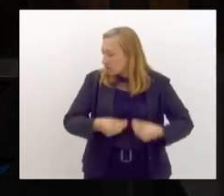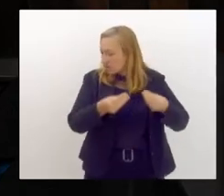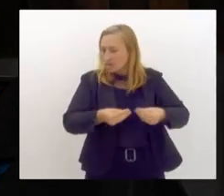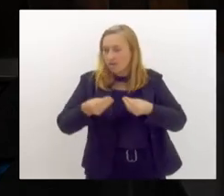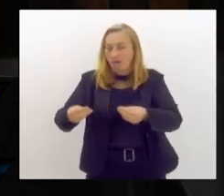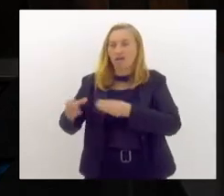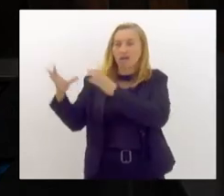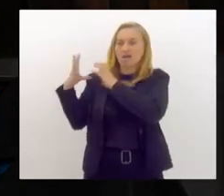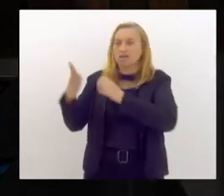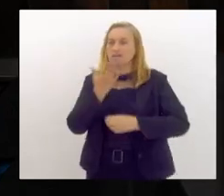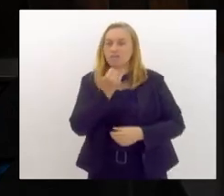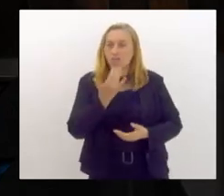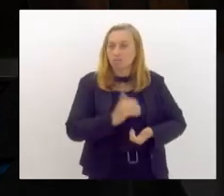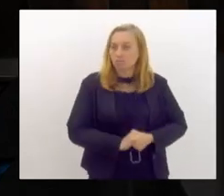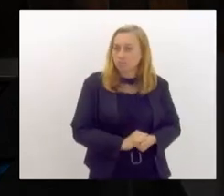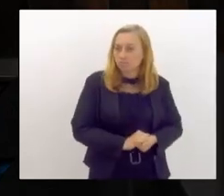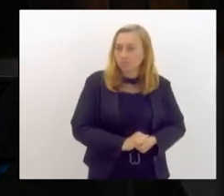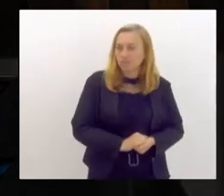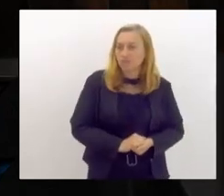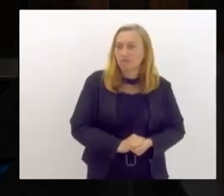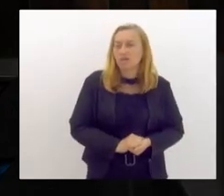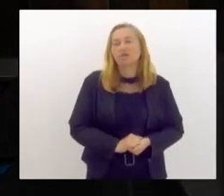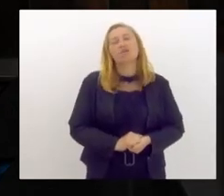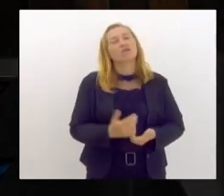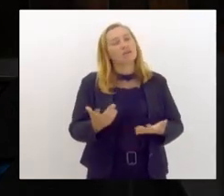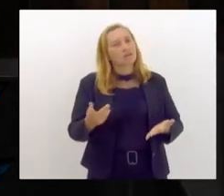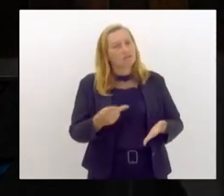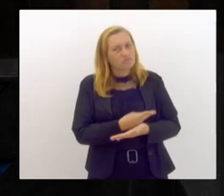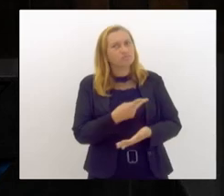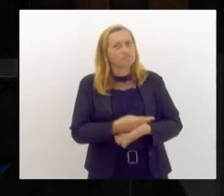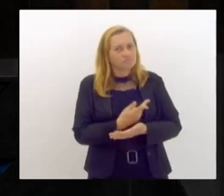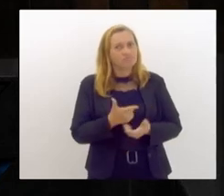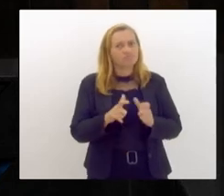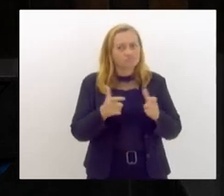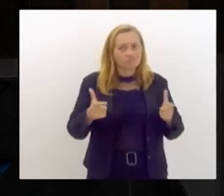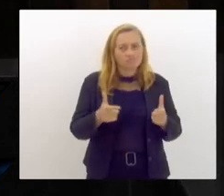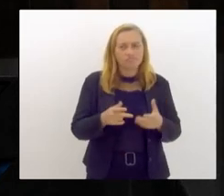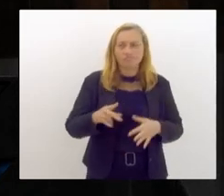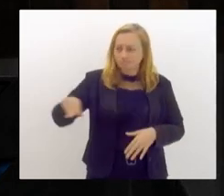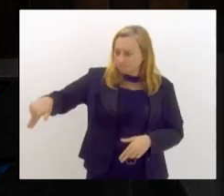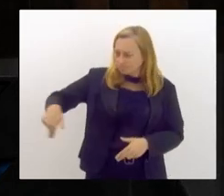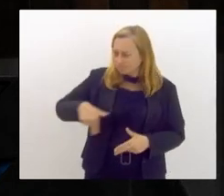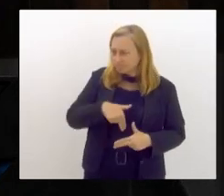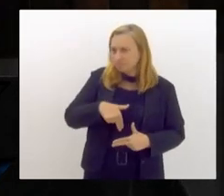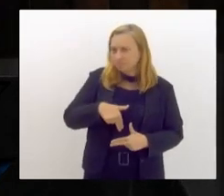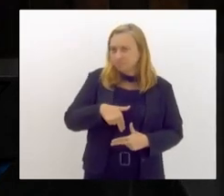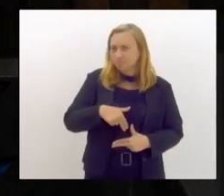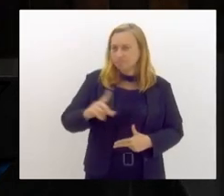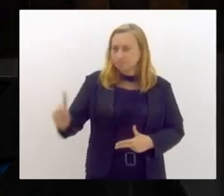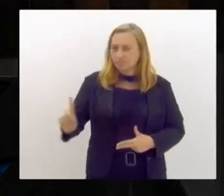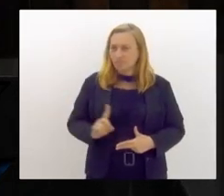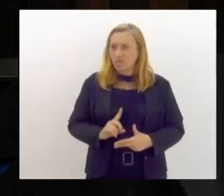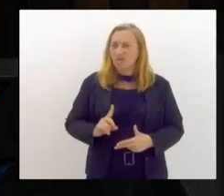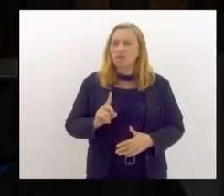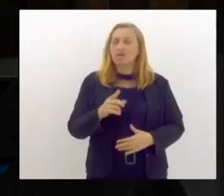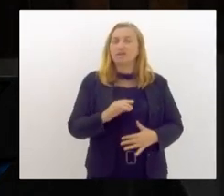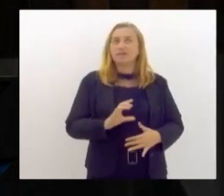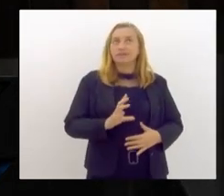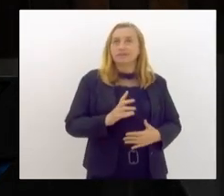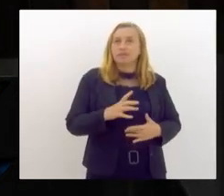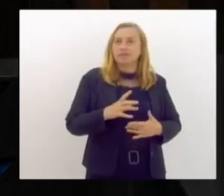cestas ao cidadão petropolitano? Ou seja, é muita petulância alguém vir a essa tribuna ter a